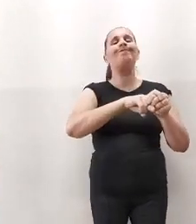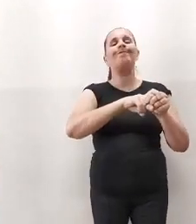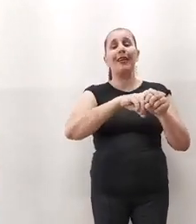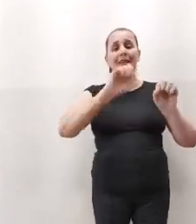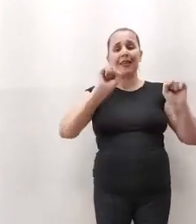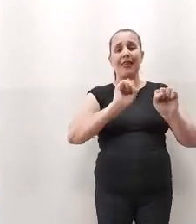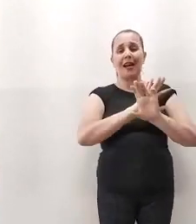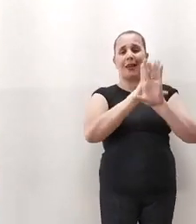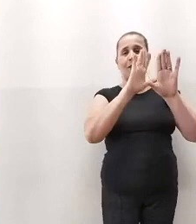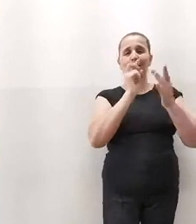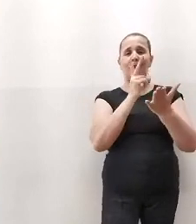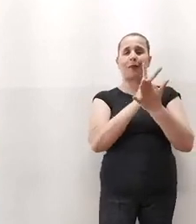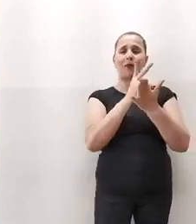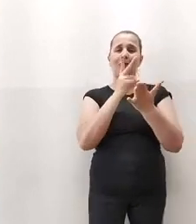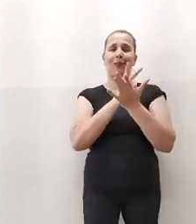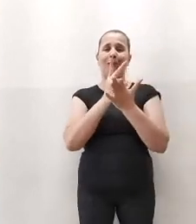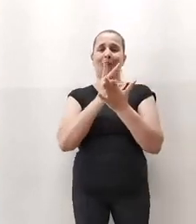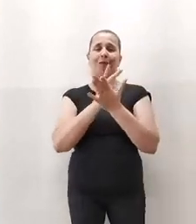glória permanece.